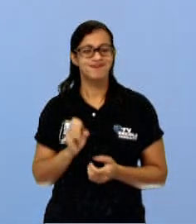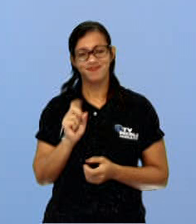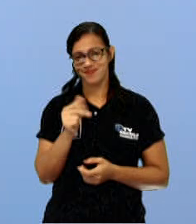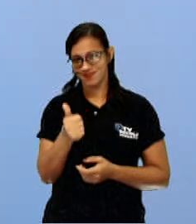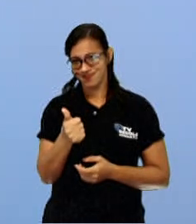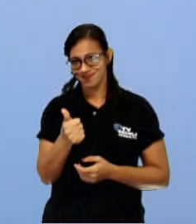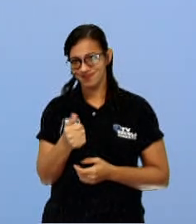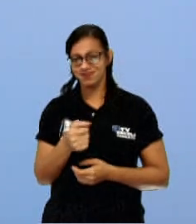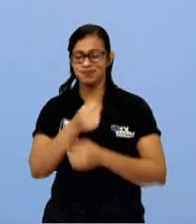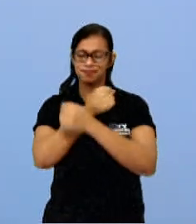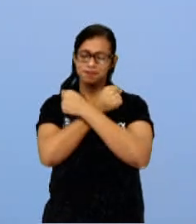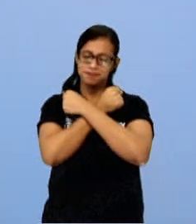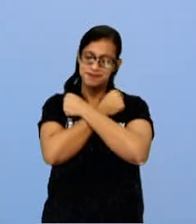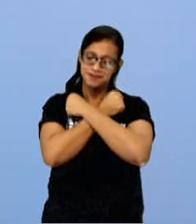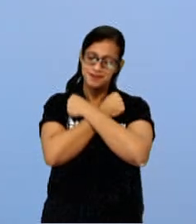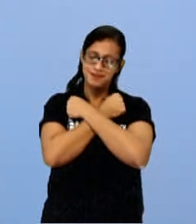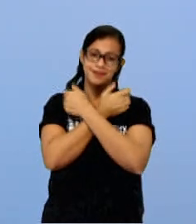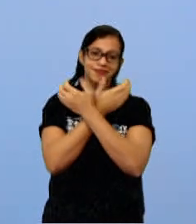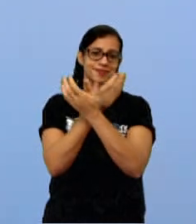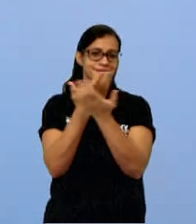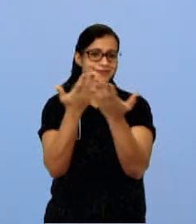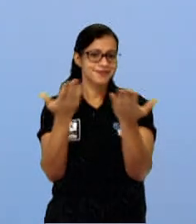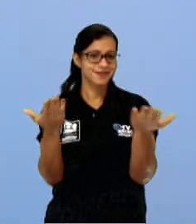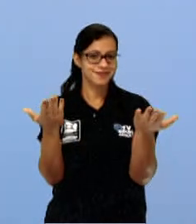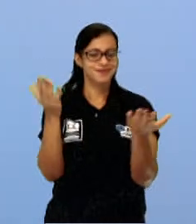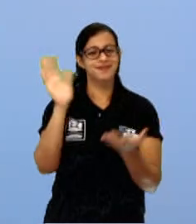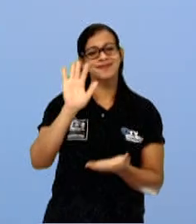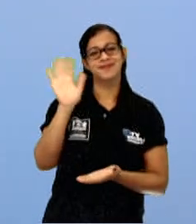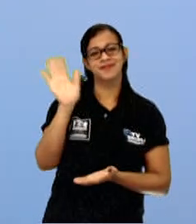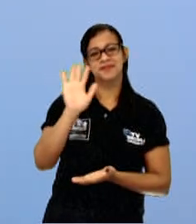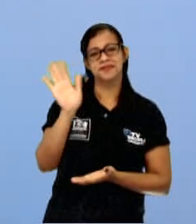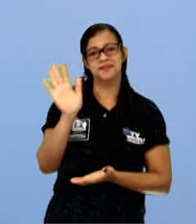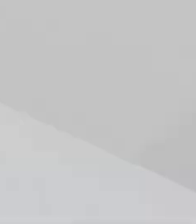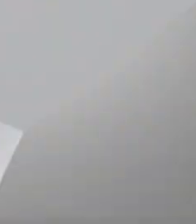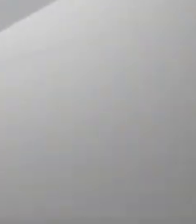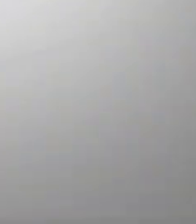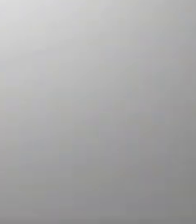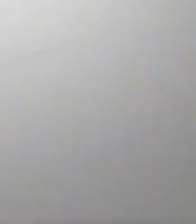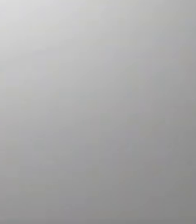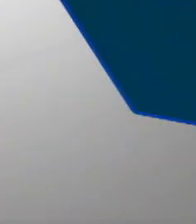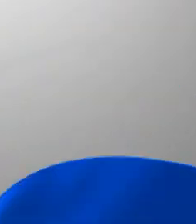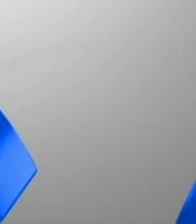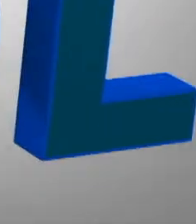da aula um forte abraço virtual e até a próxima a